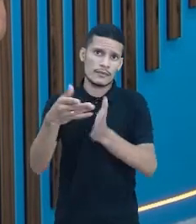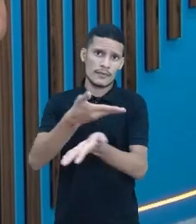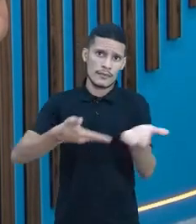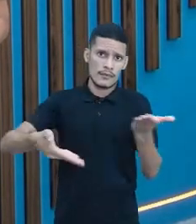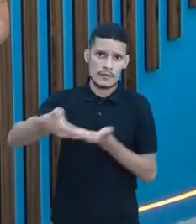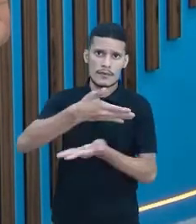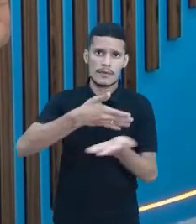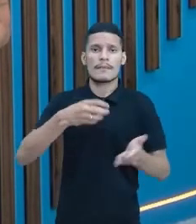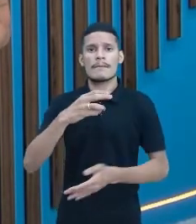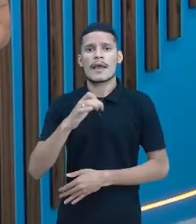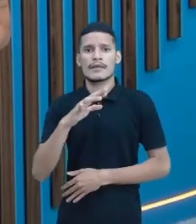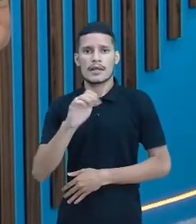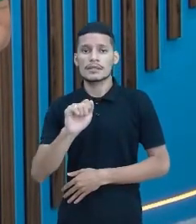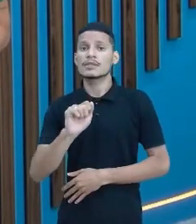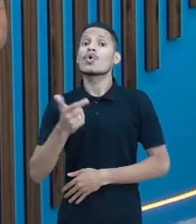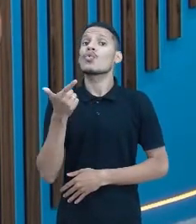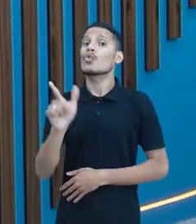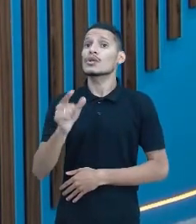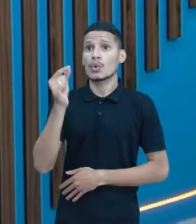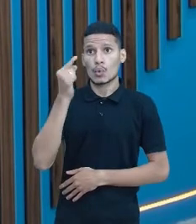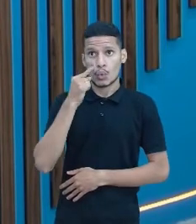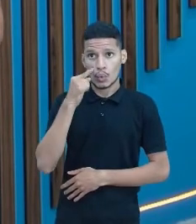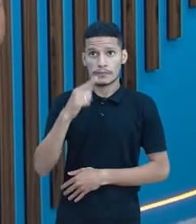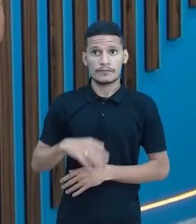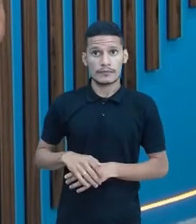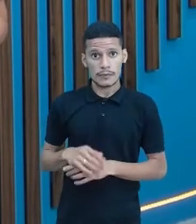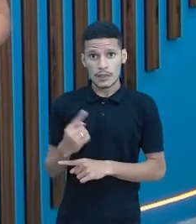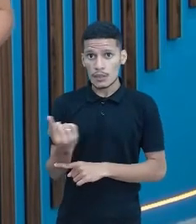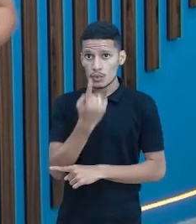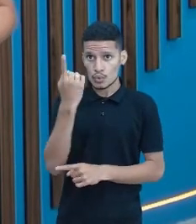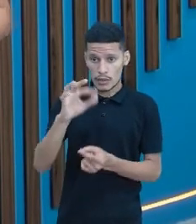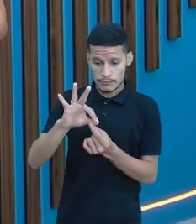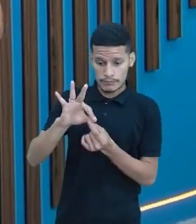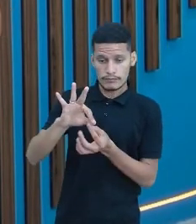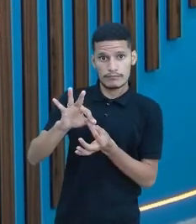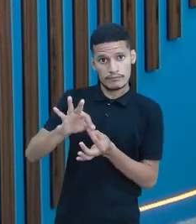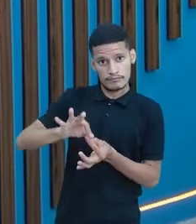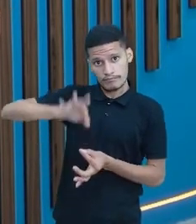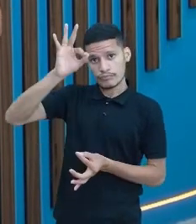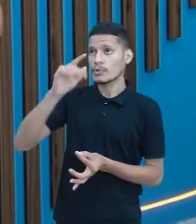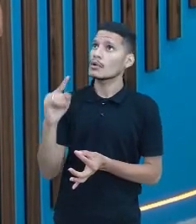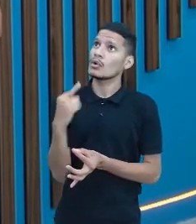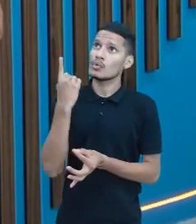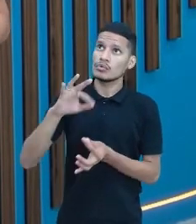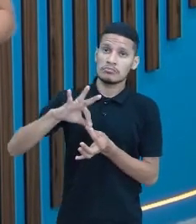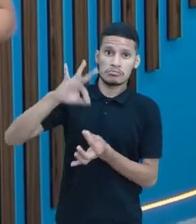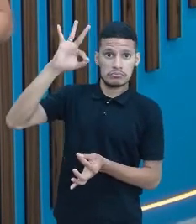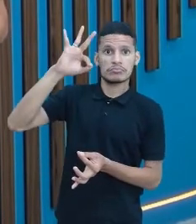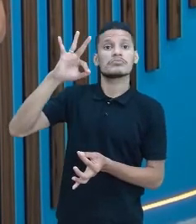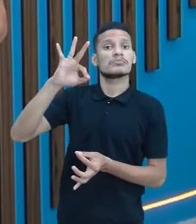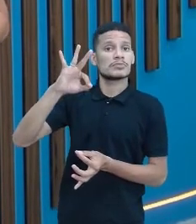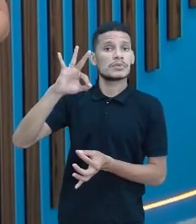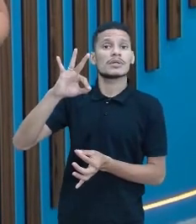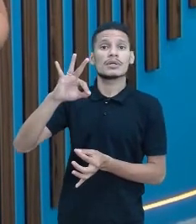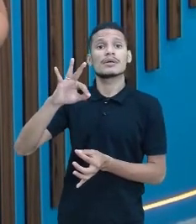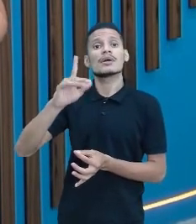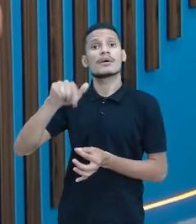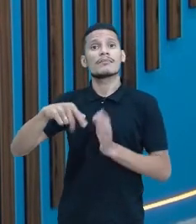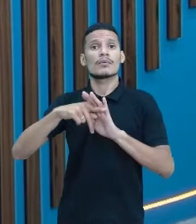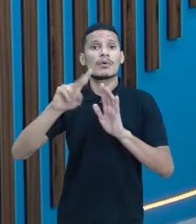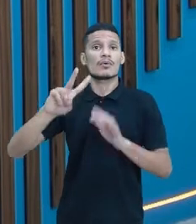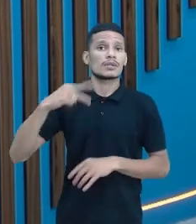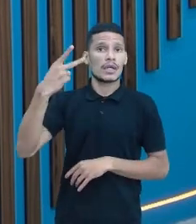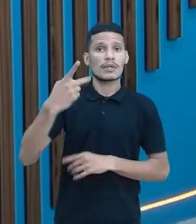certo? A outra que a gente viu é que a altura, ou seja, a medida da altura ao quadrado é igual ao